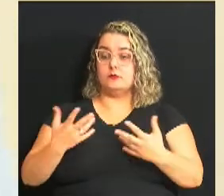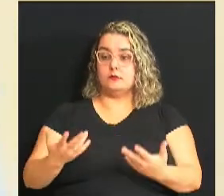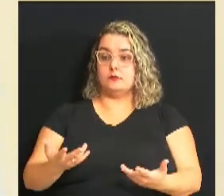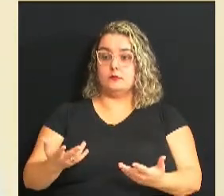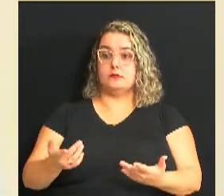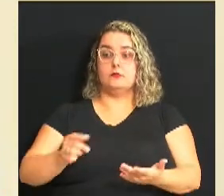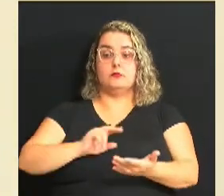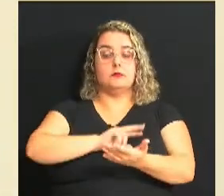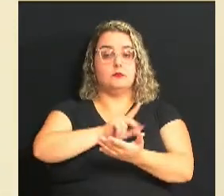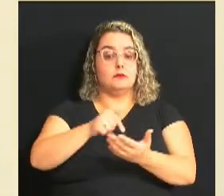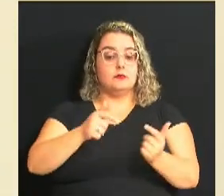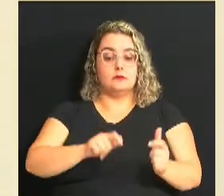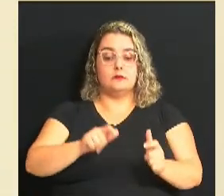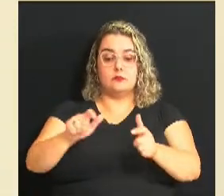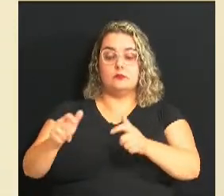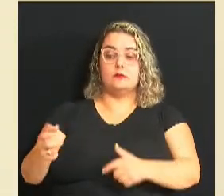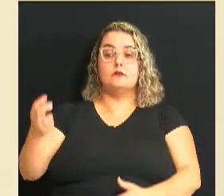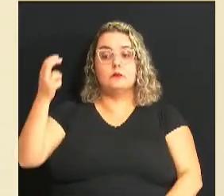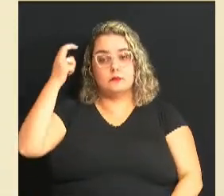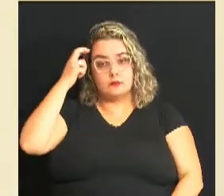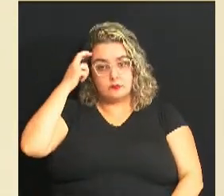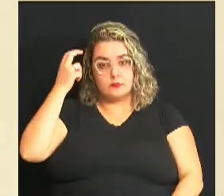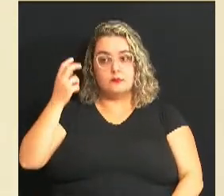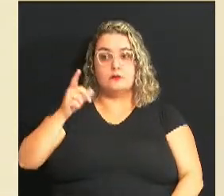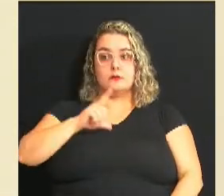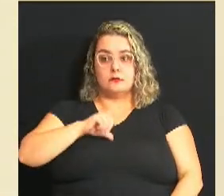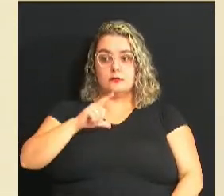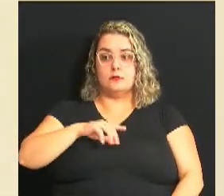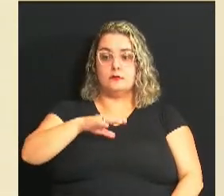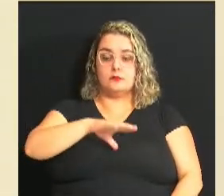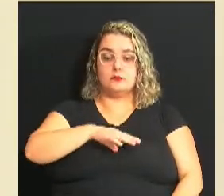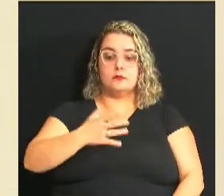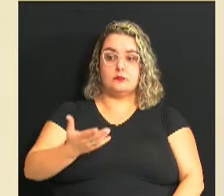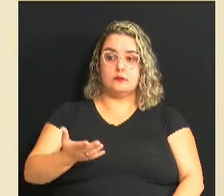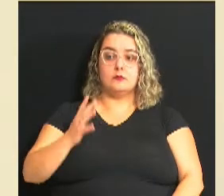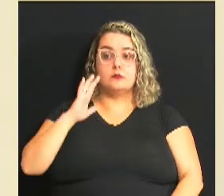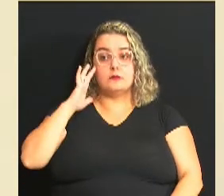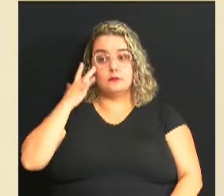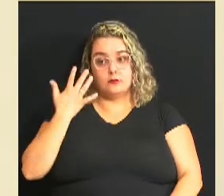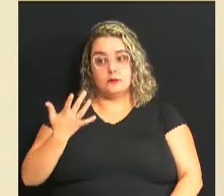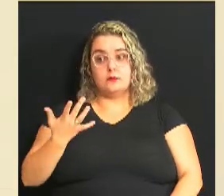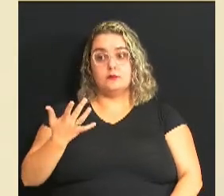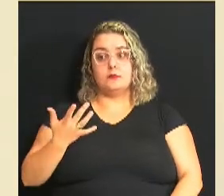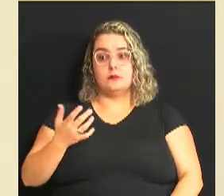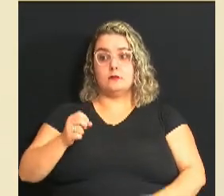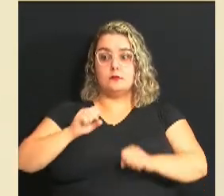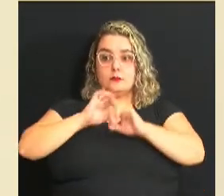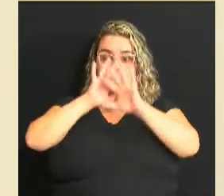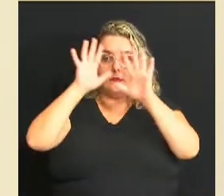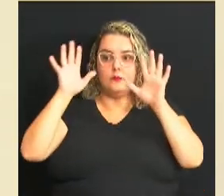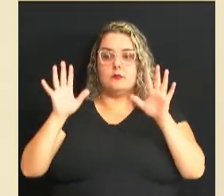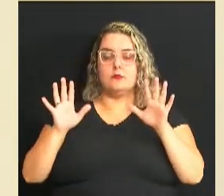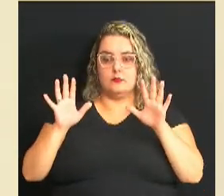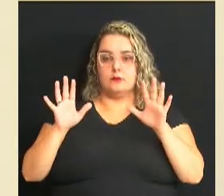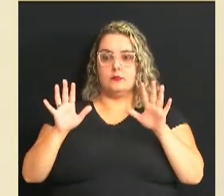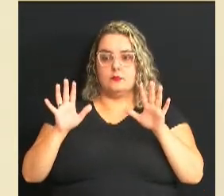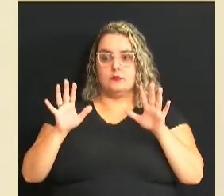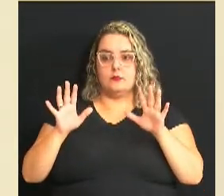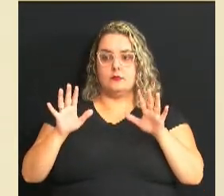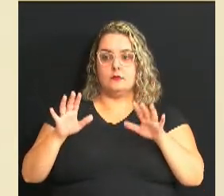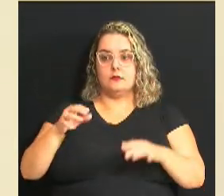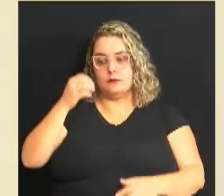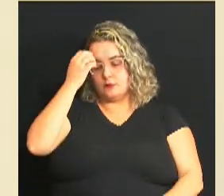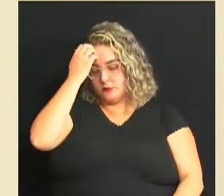dezenas de espaços culturais que a gente tem na cidade. Então, eu acho que a gente tem que ter muito claro que há a